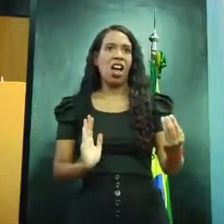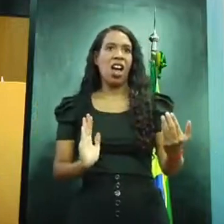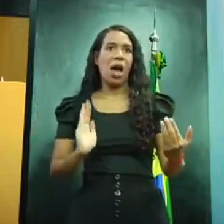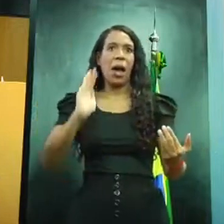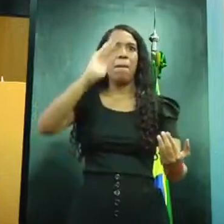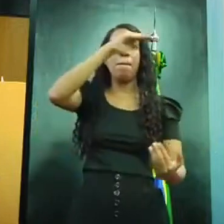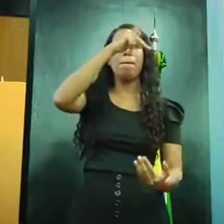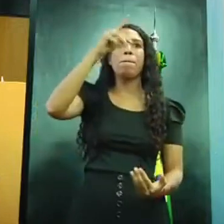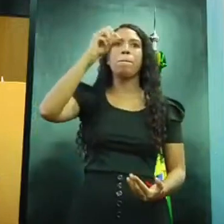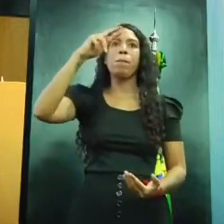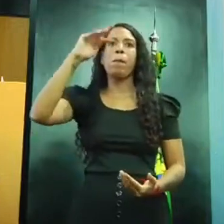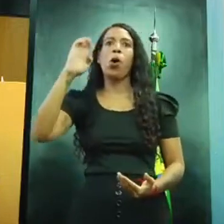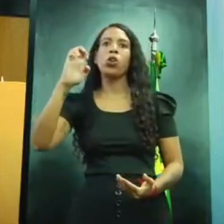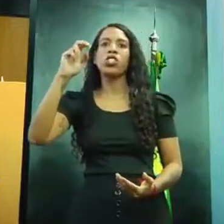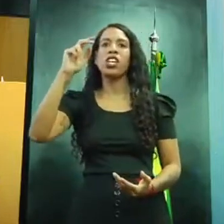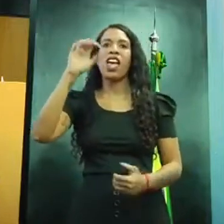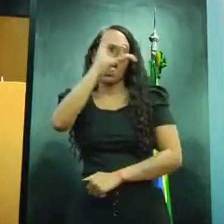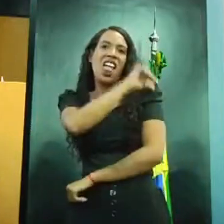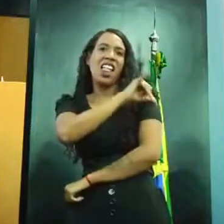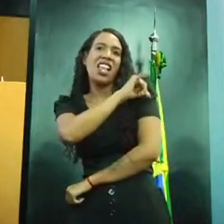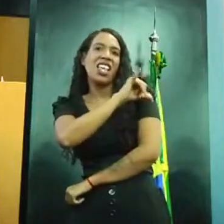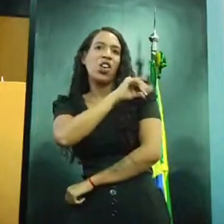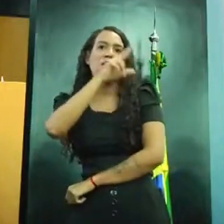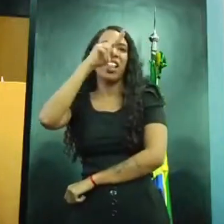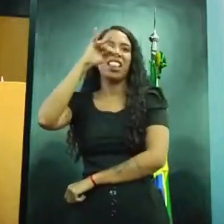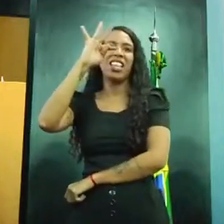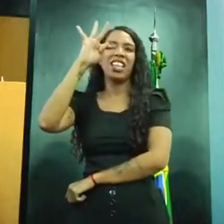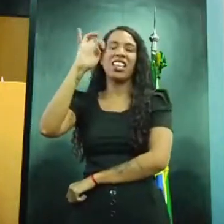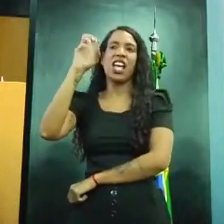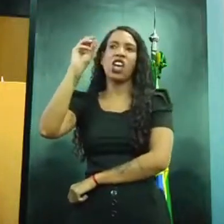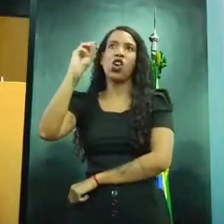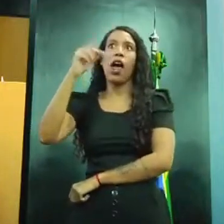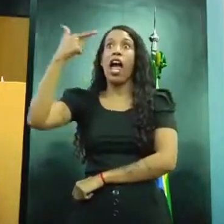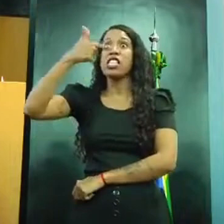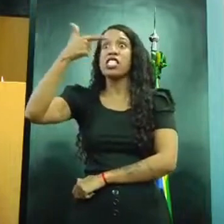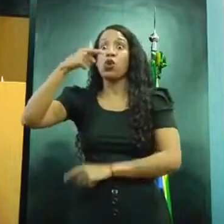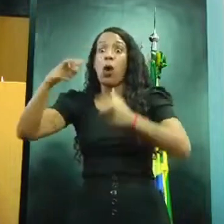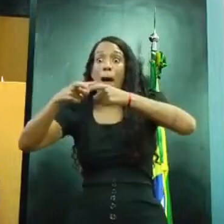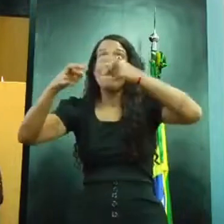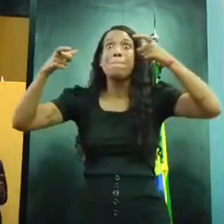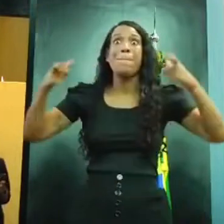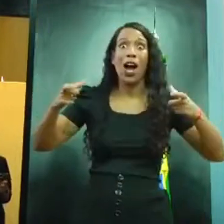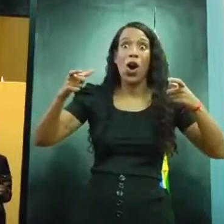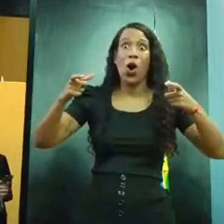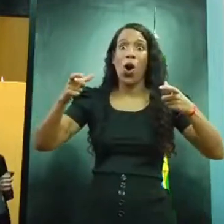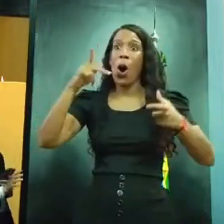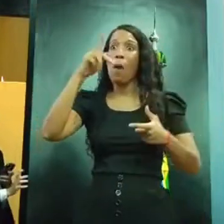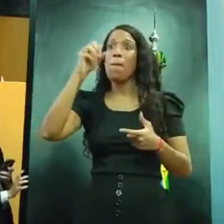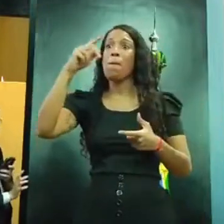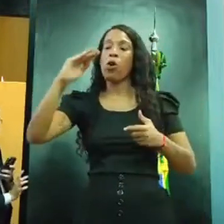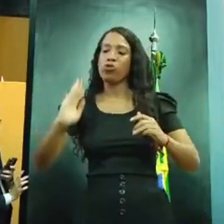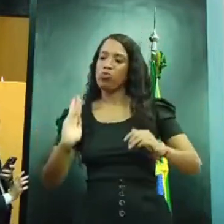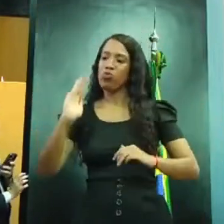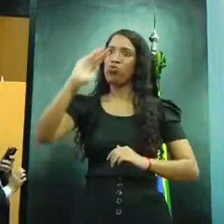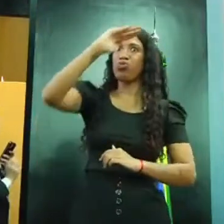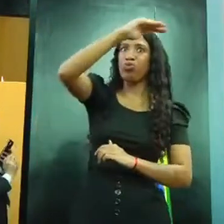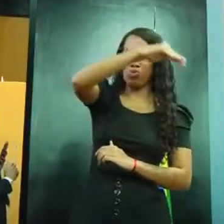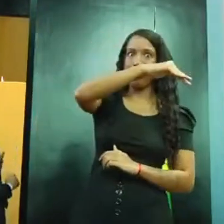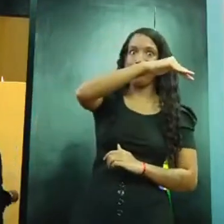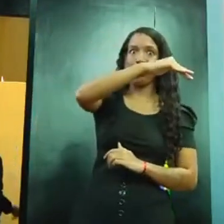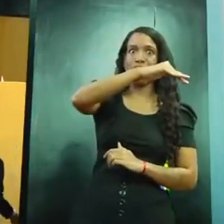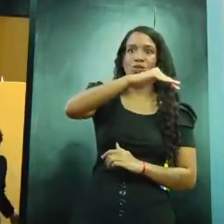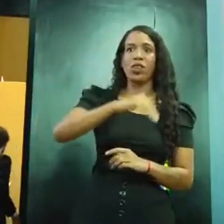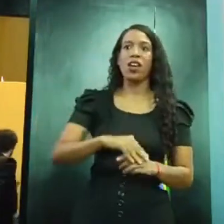então segunda maior ponte do planeta. O projeto da ponte de Rio-Niterói, presidente